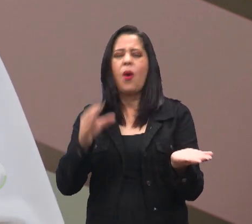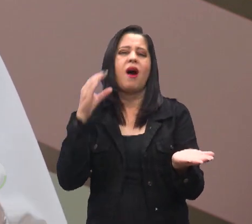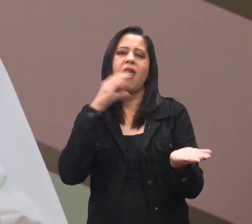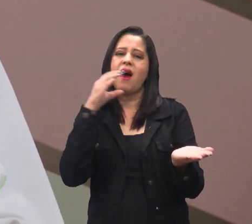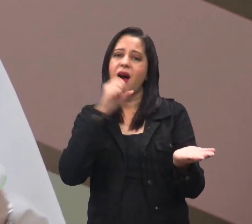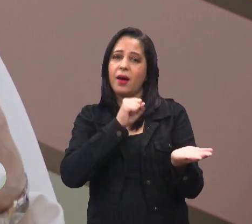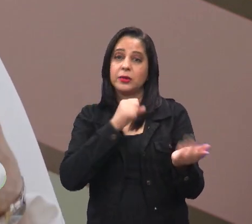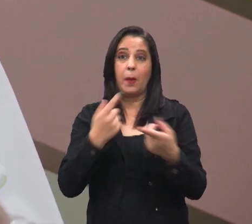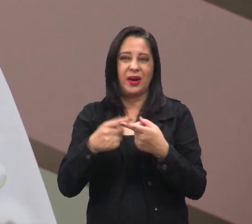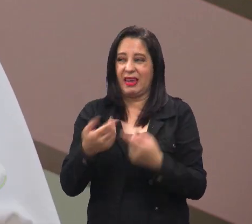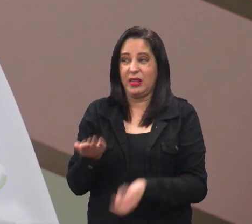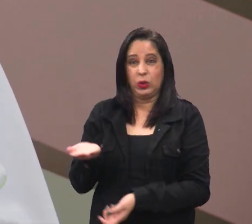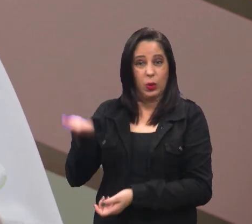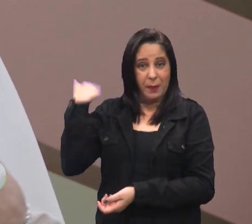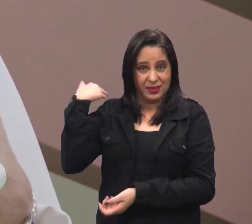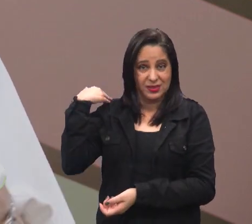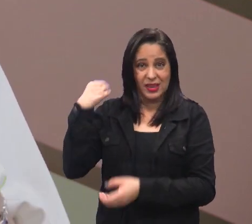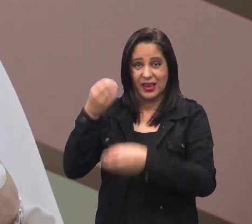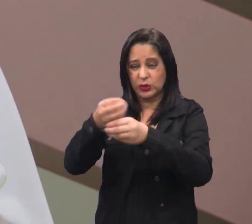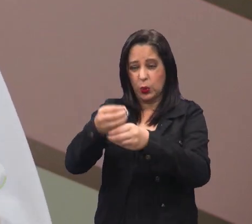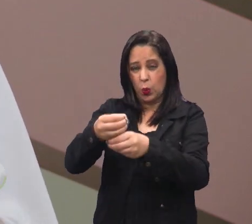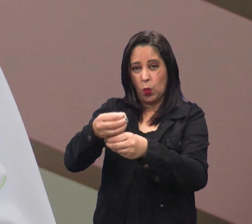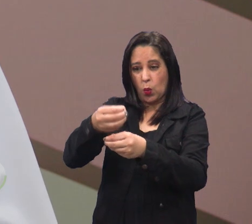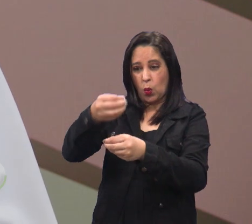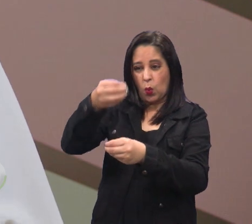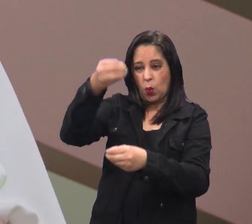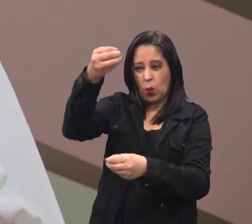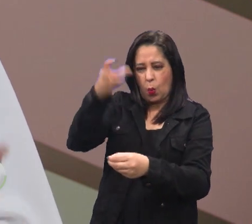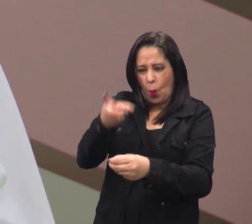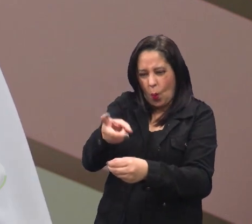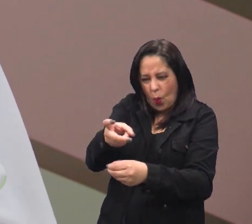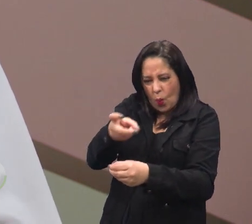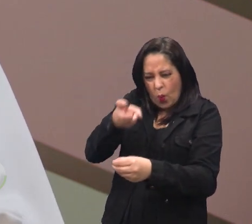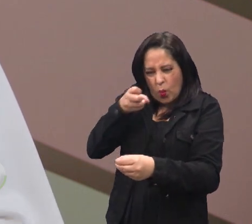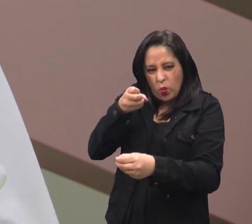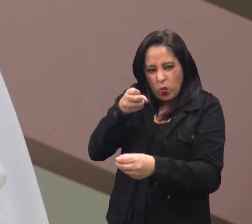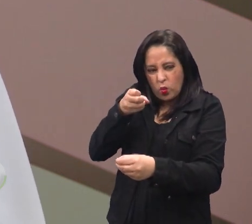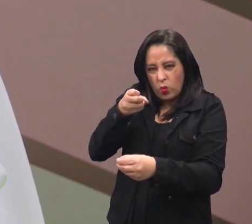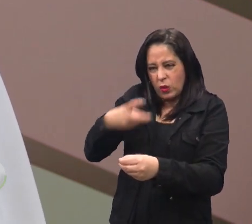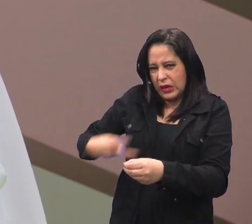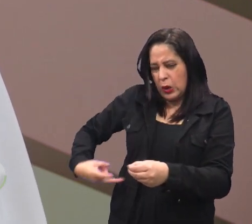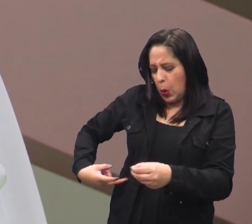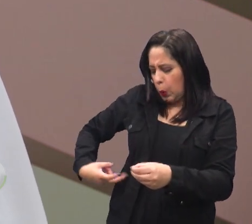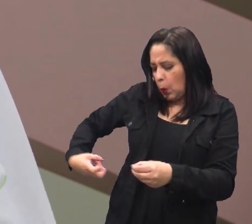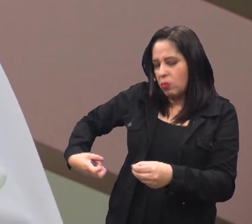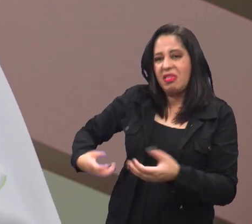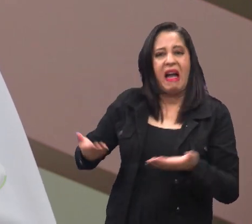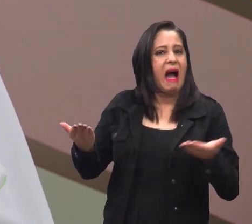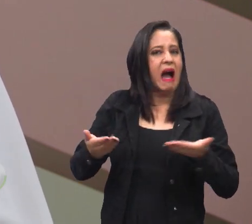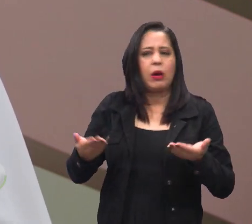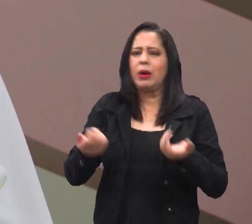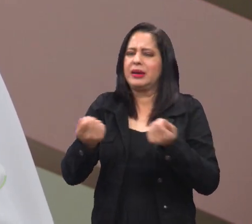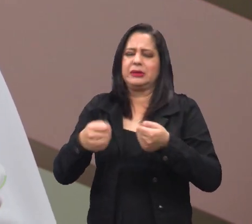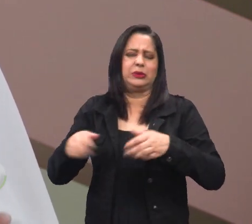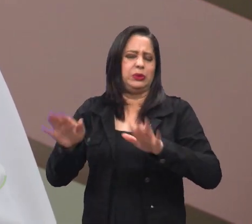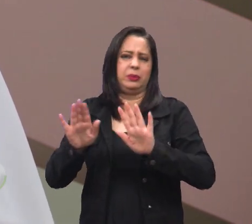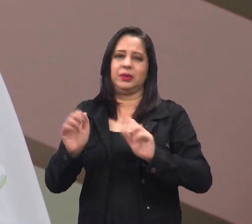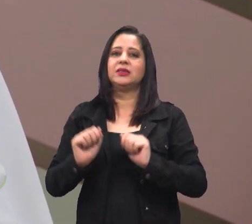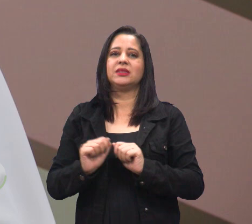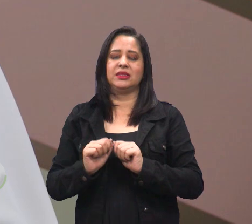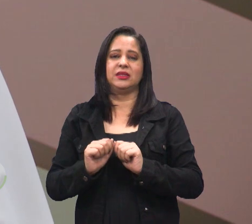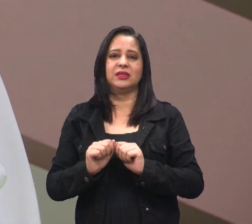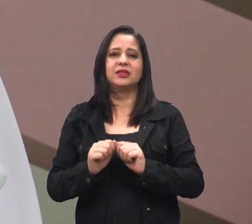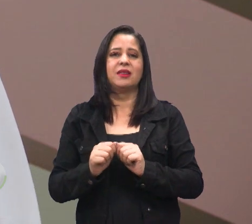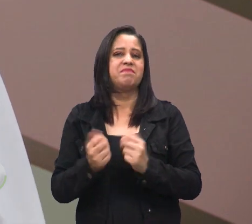porque antigamente a gente coletava a medula óssea da região do quadril, mas hoje a grande maioria das doações de células-tronco, de